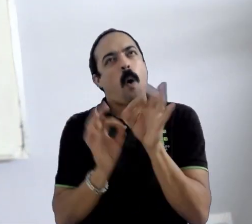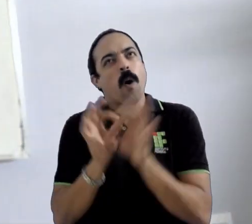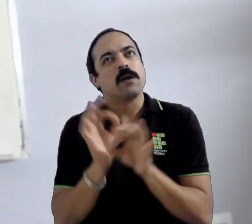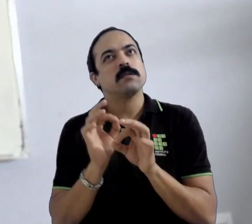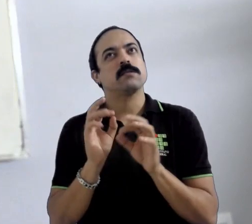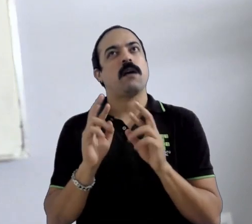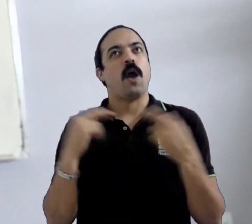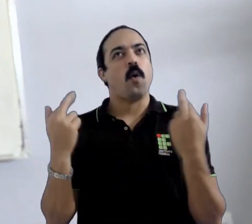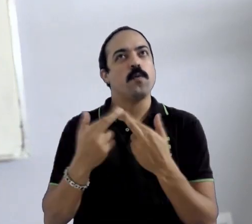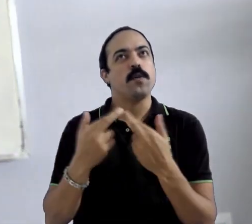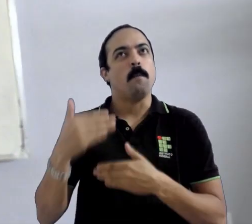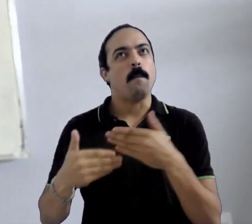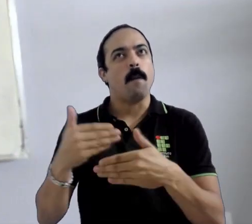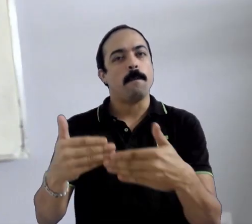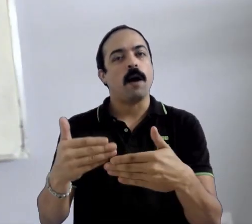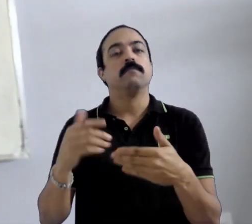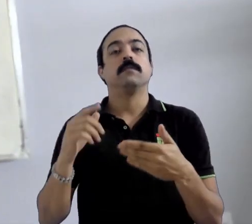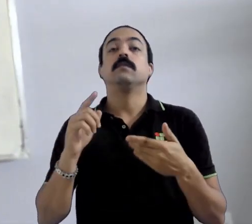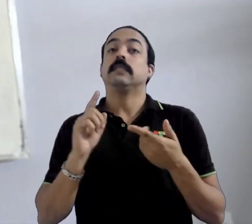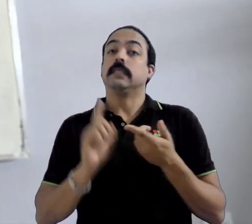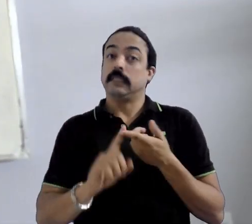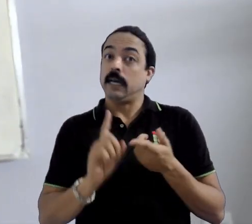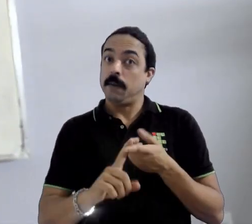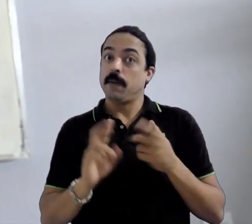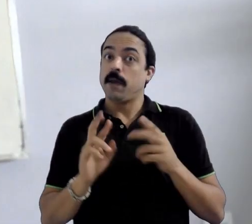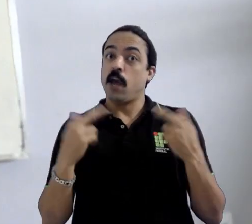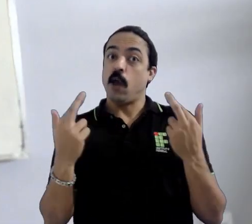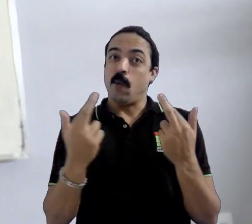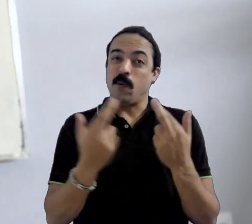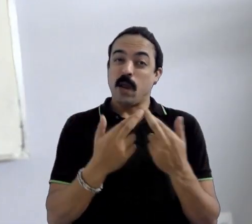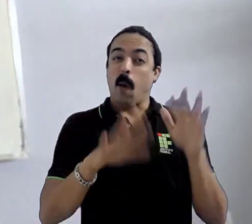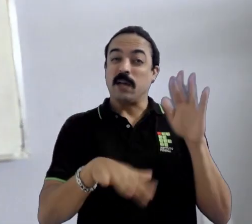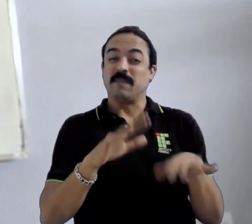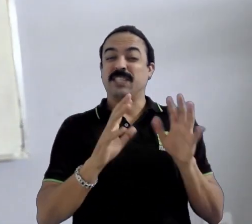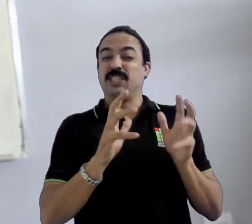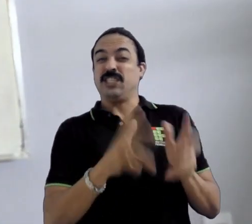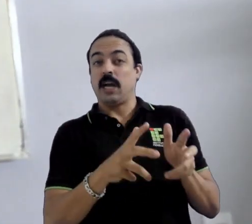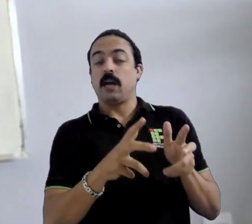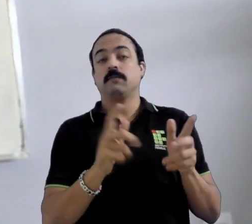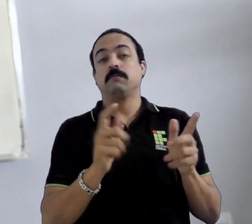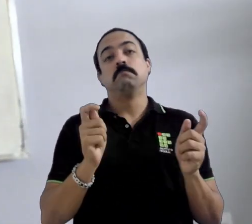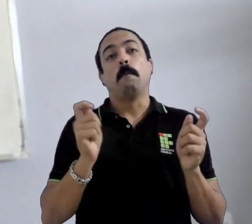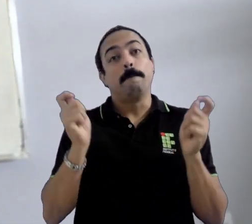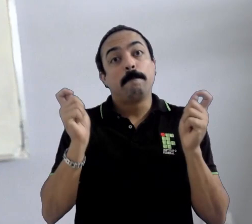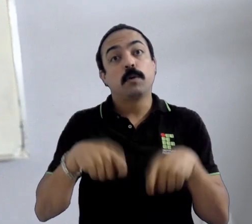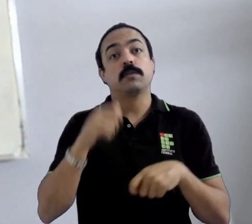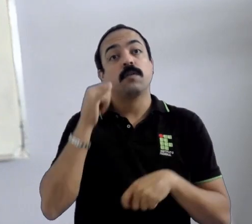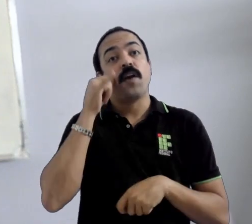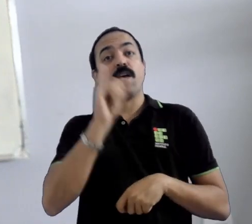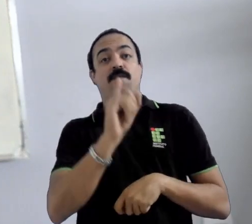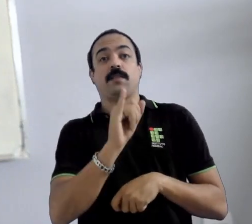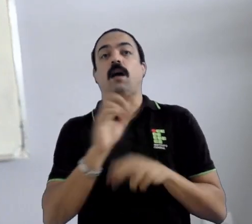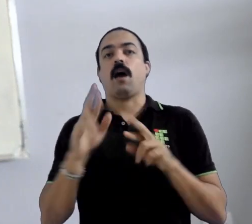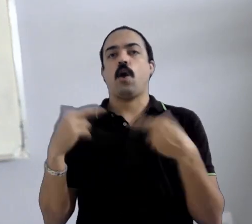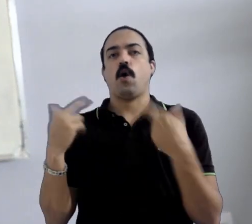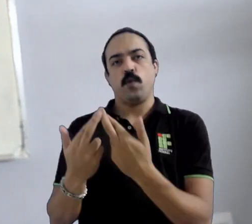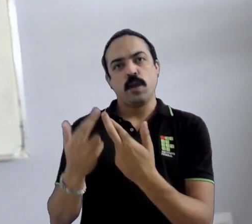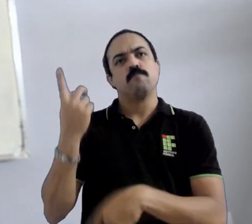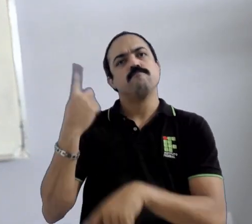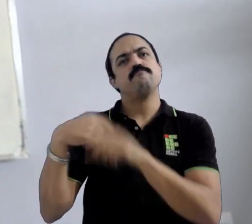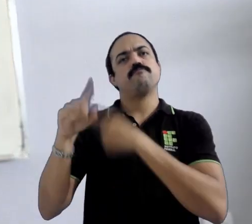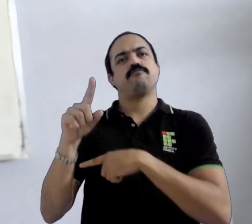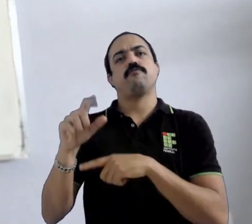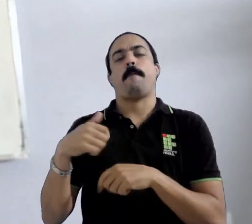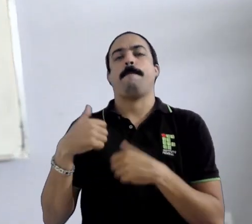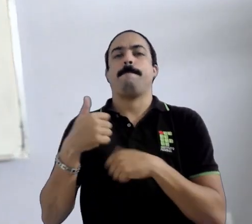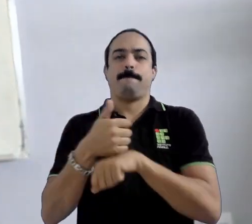reuniões e muitas delas, muitas vezes, poderia ser evitada. E é importante que a gente